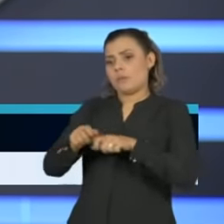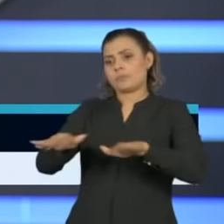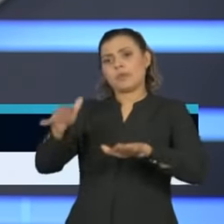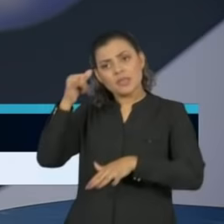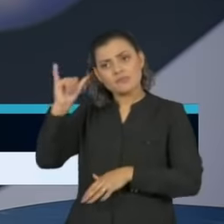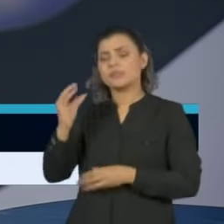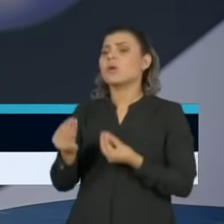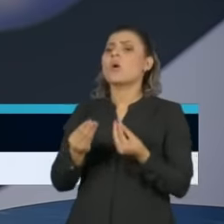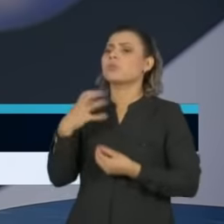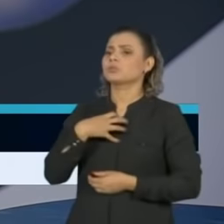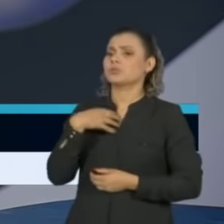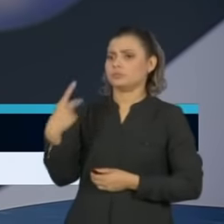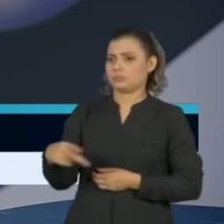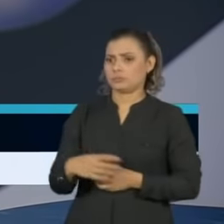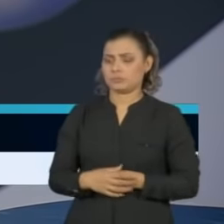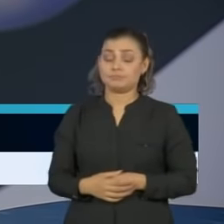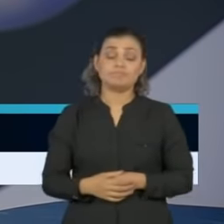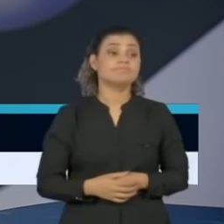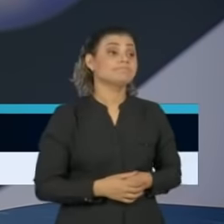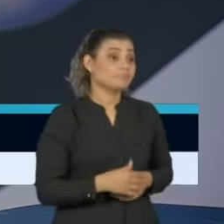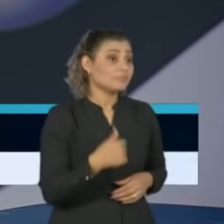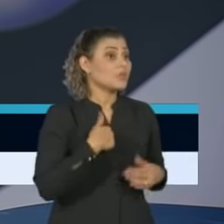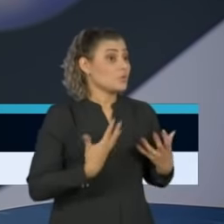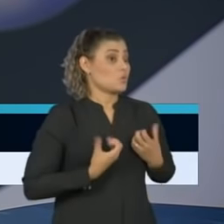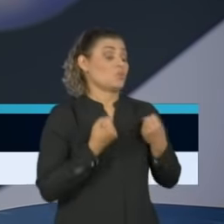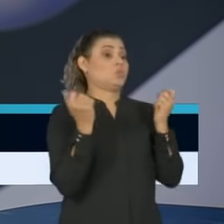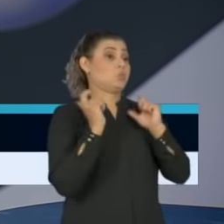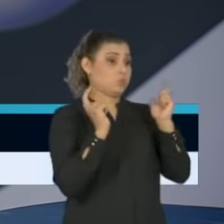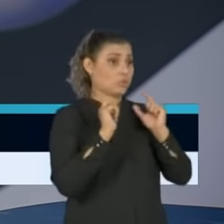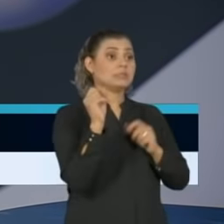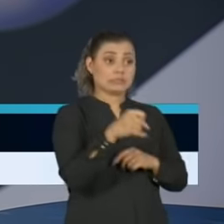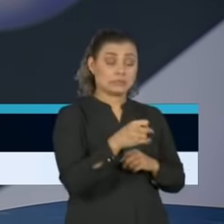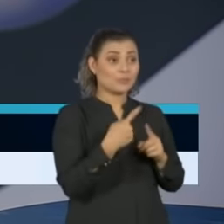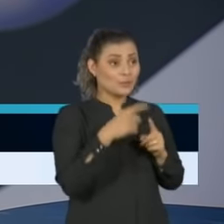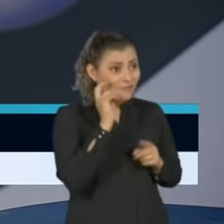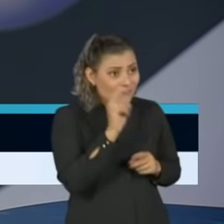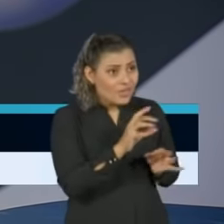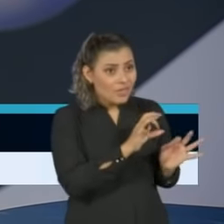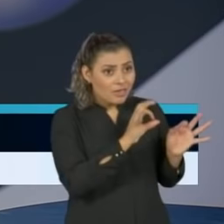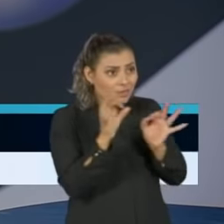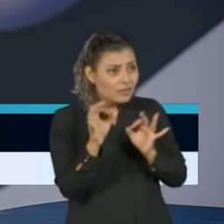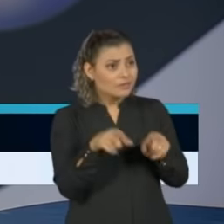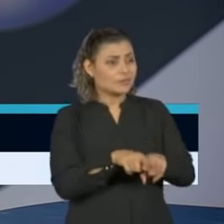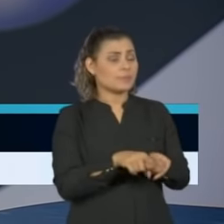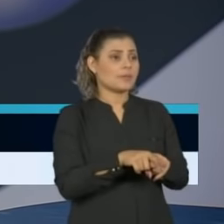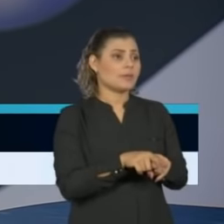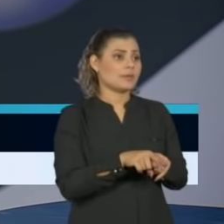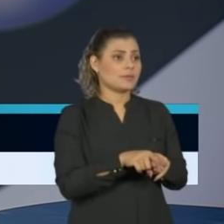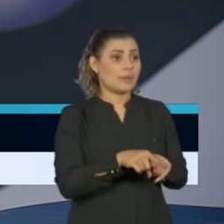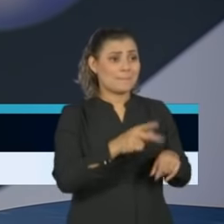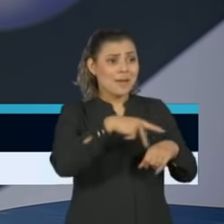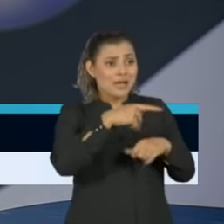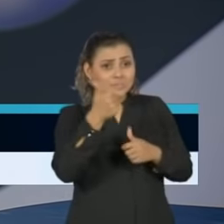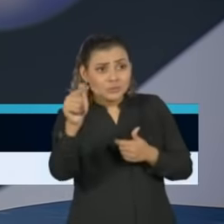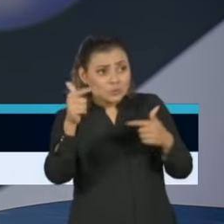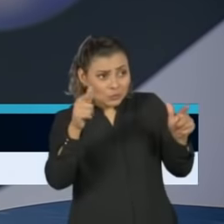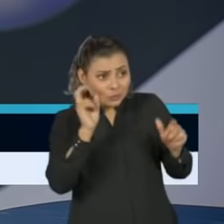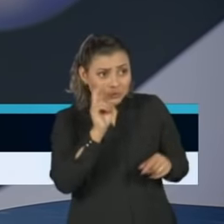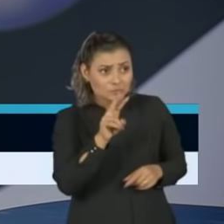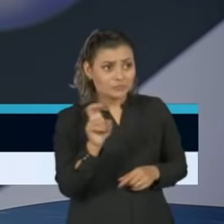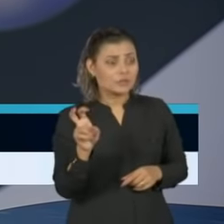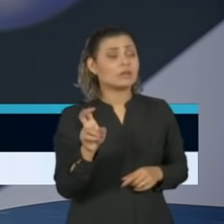epidemia? Olha, eu fiquei extremamente surpreso. Se você vai olhar, por exemplo, a reação de países que têm, assim,